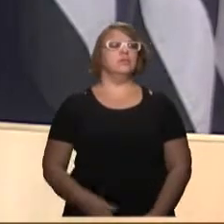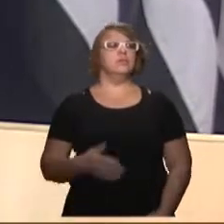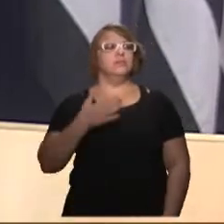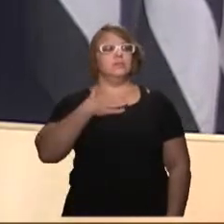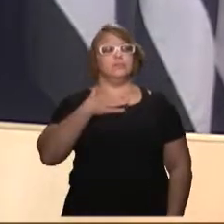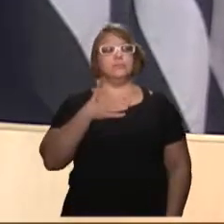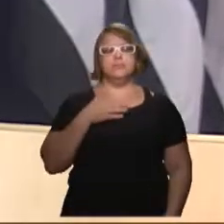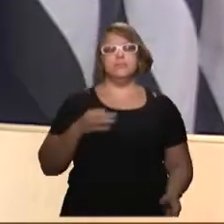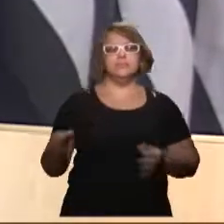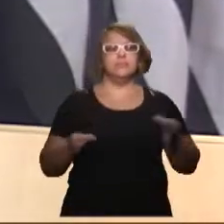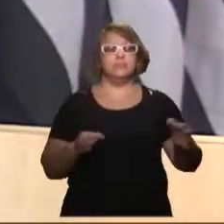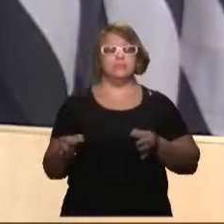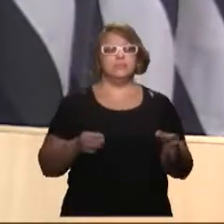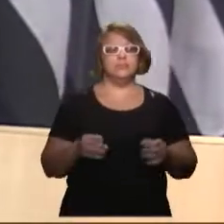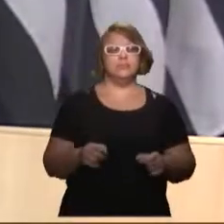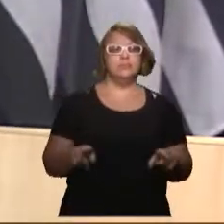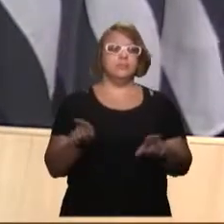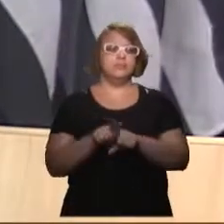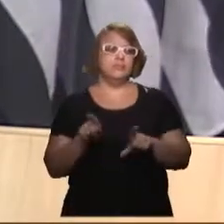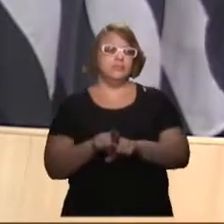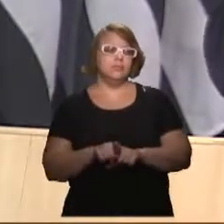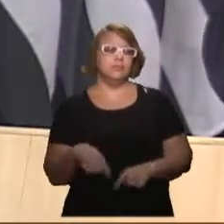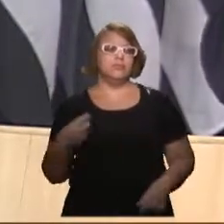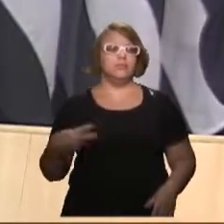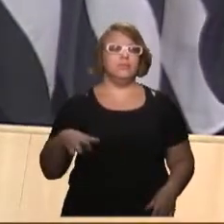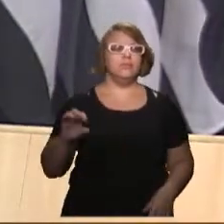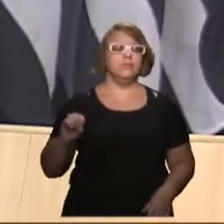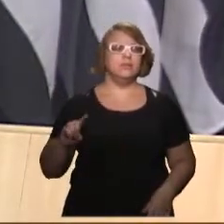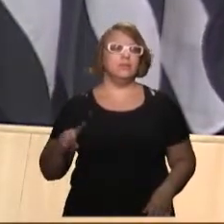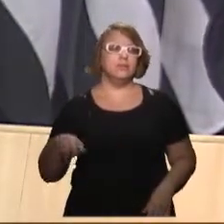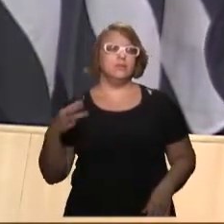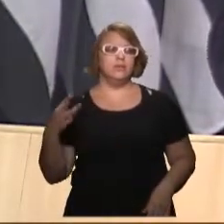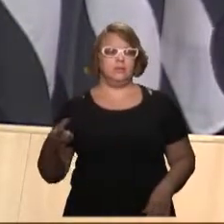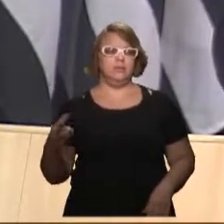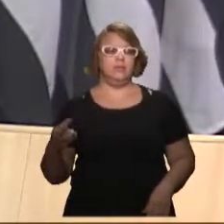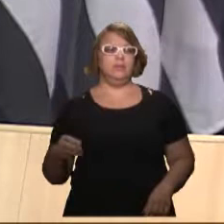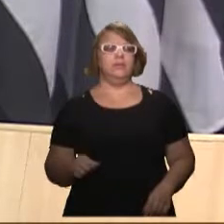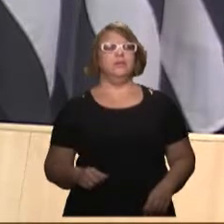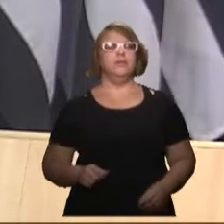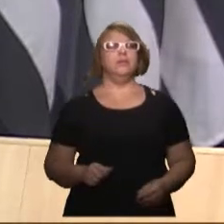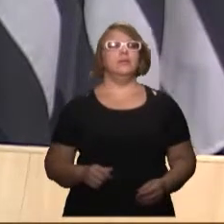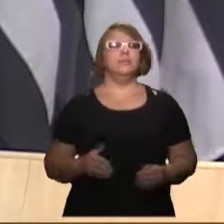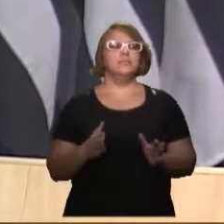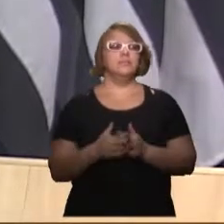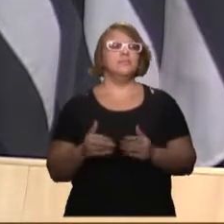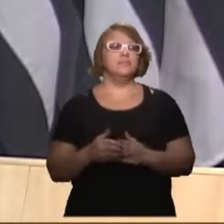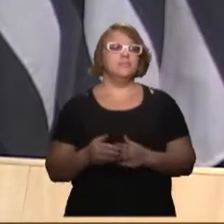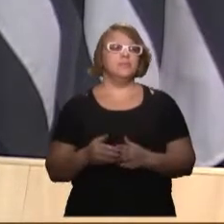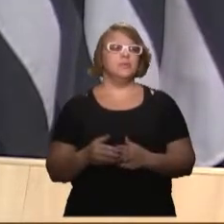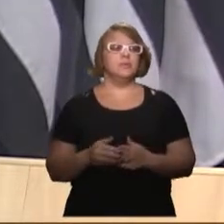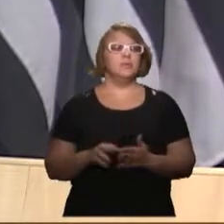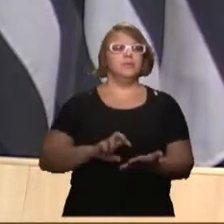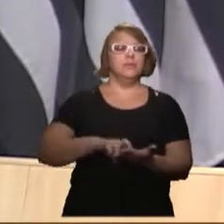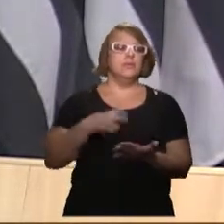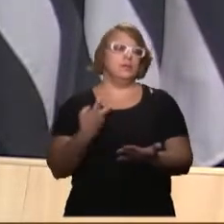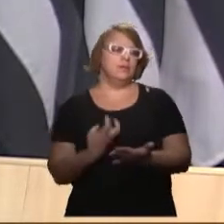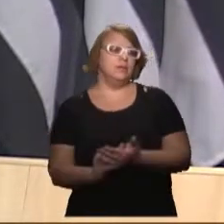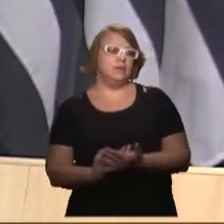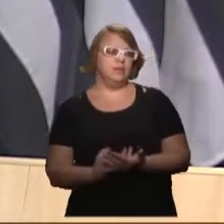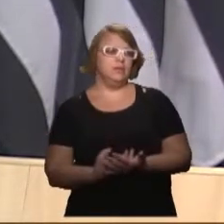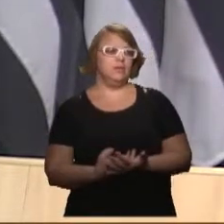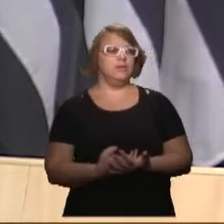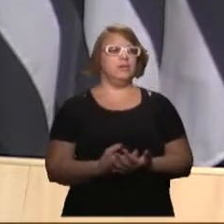de setembro de 2013. Solicitei a inversão da pauta na ordem do dia, uma vez que nós estamos aí